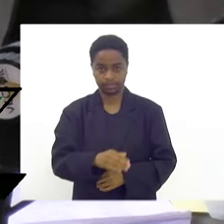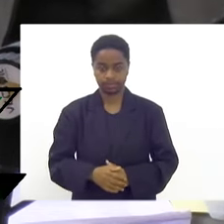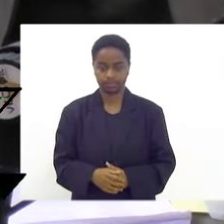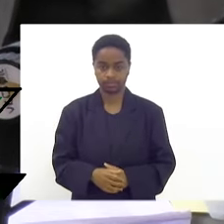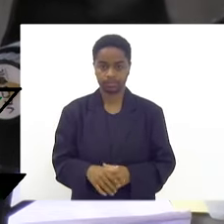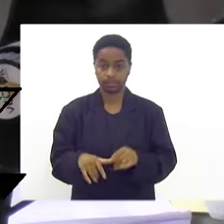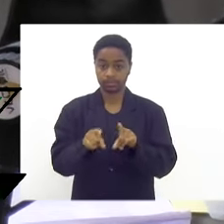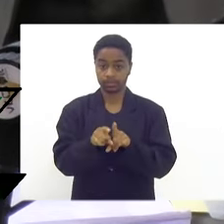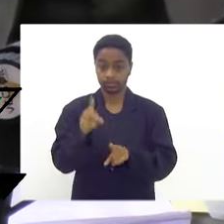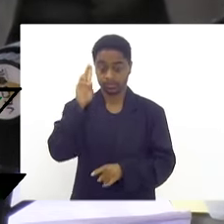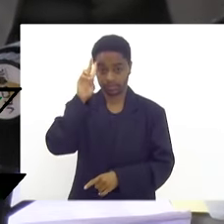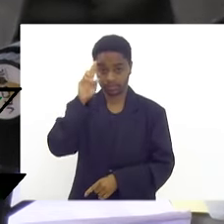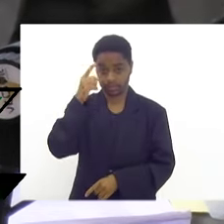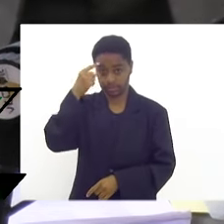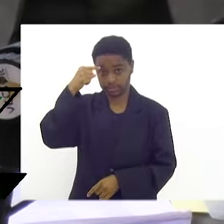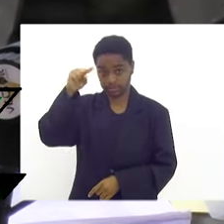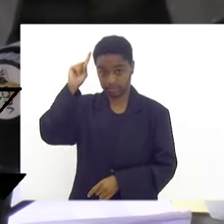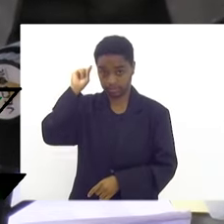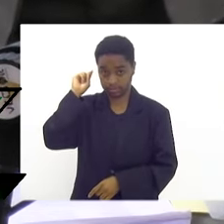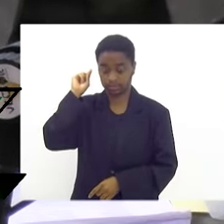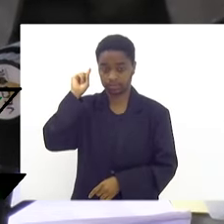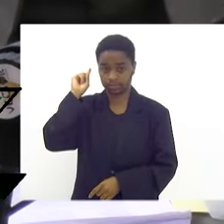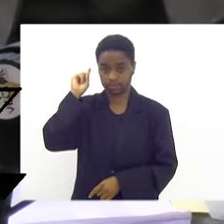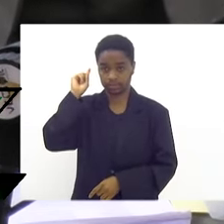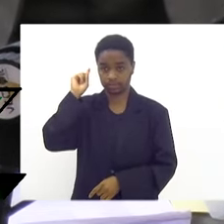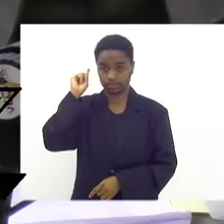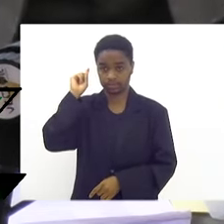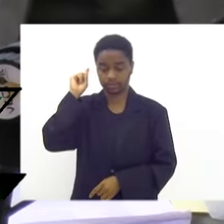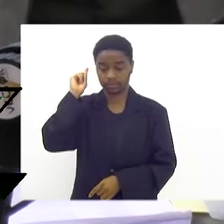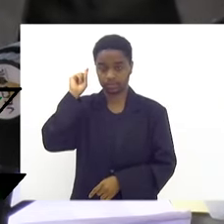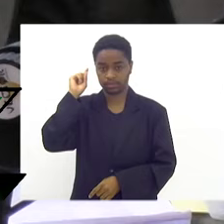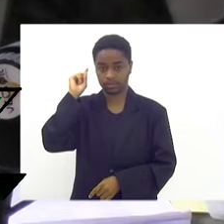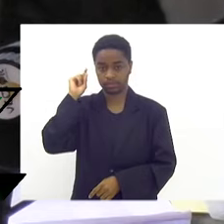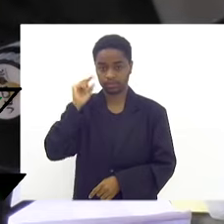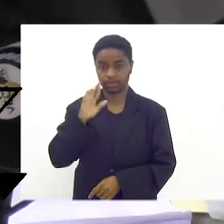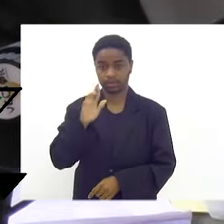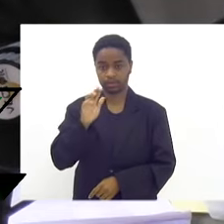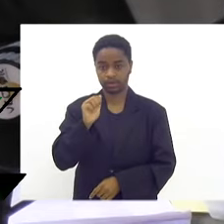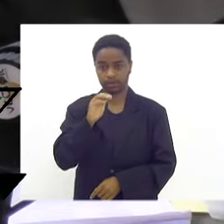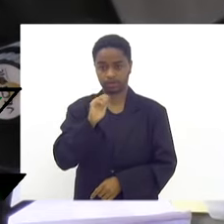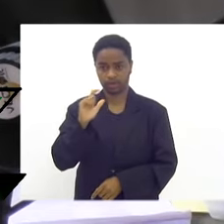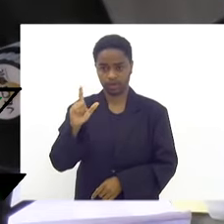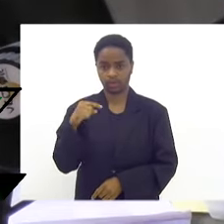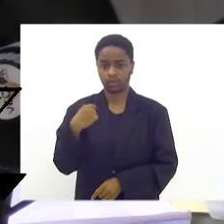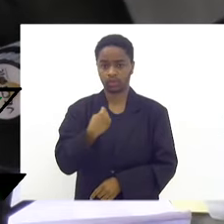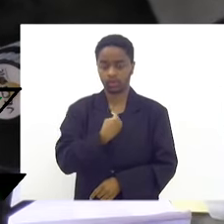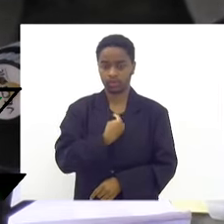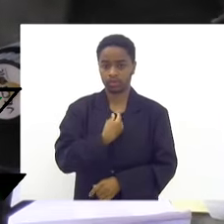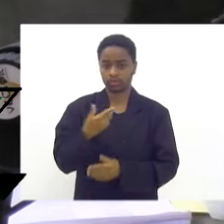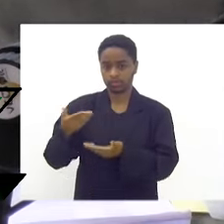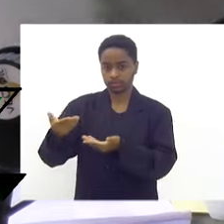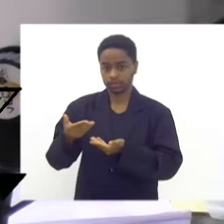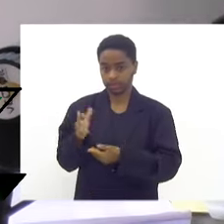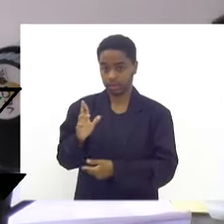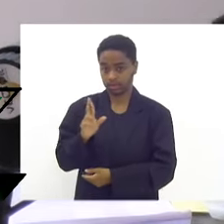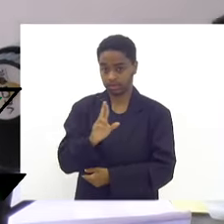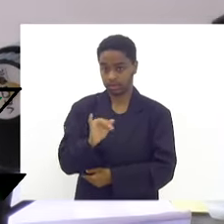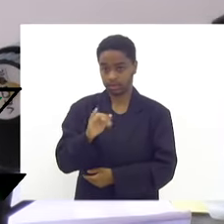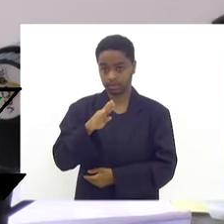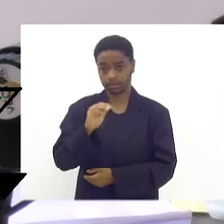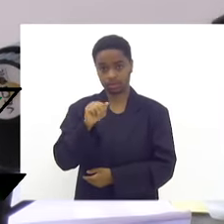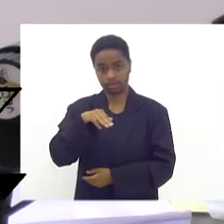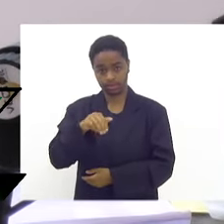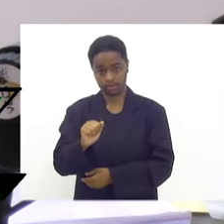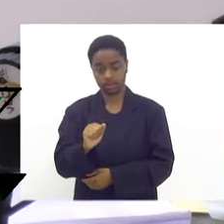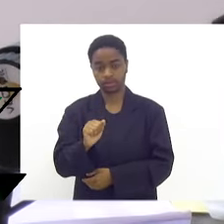que semana passada né Rafael Nobre Deputado nós ouvimos aqui um representante do Ibama tava eu Deputado